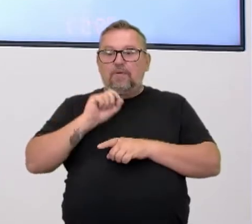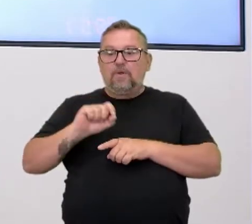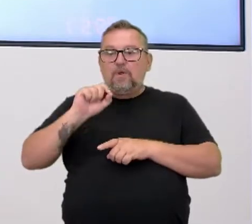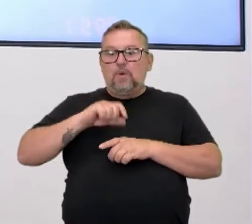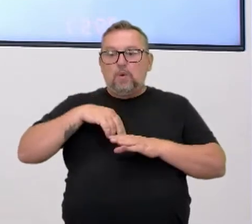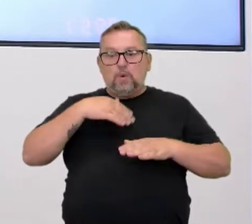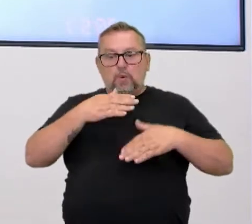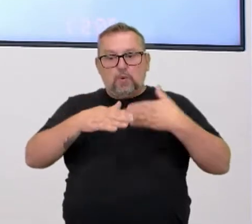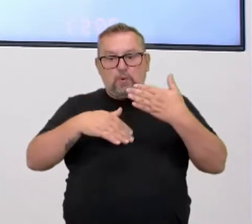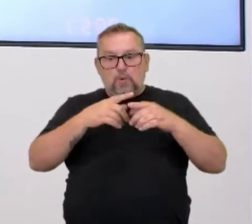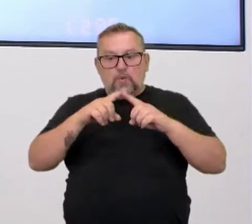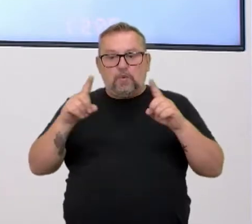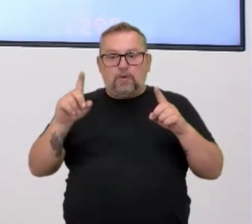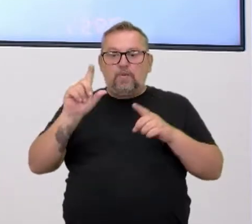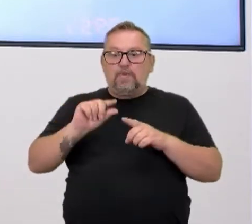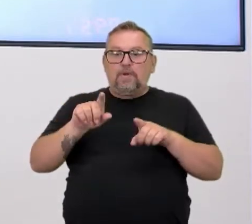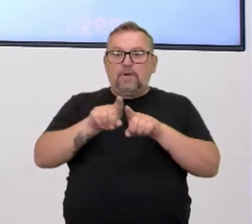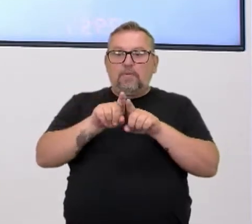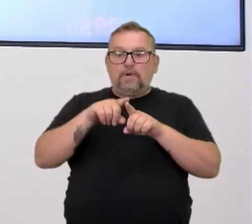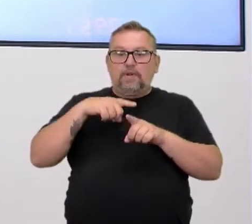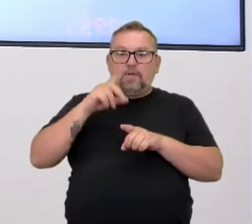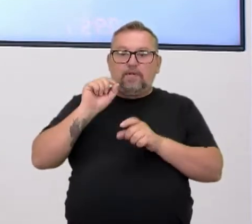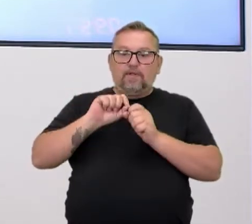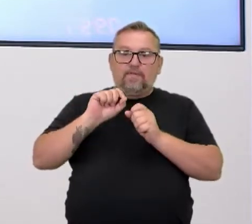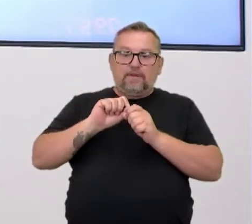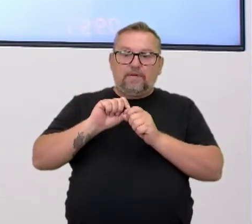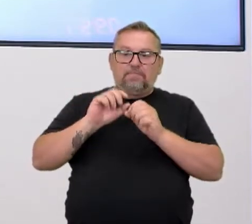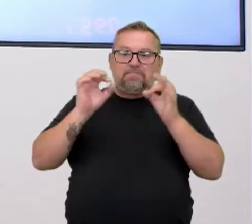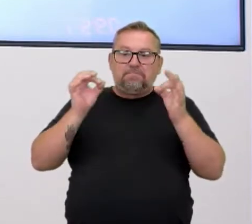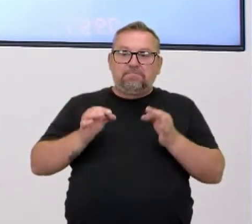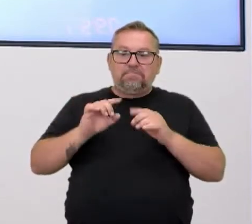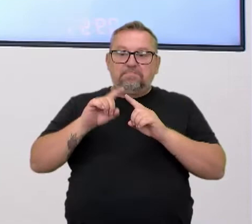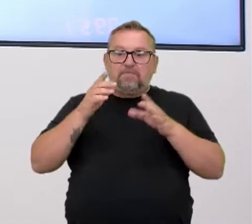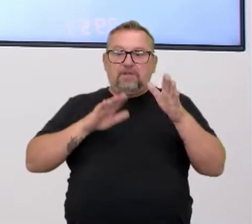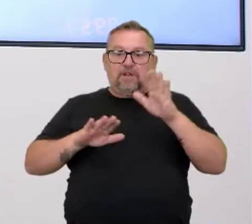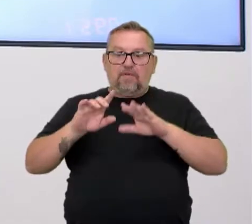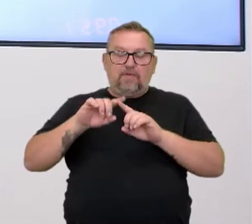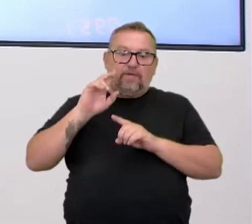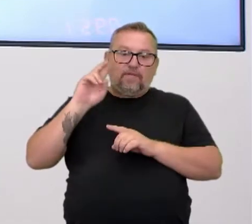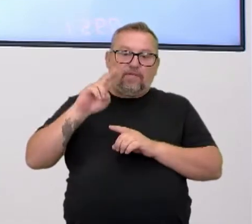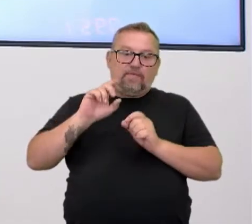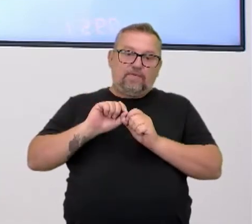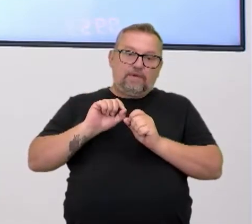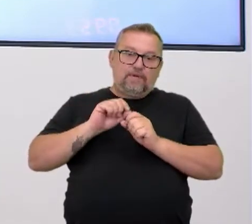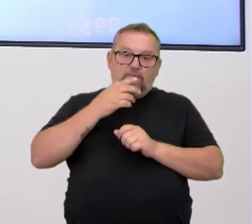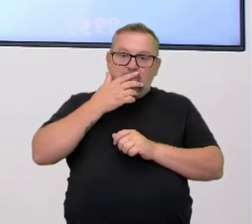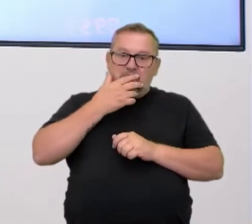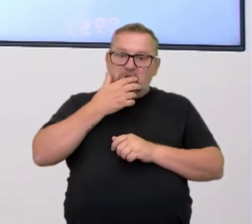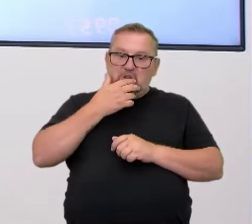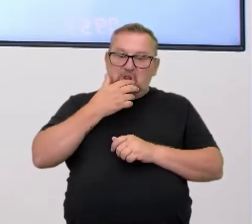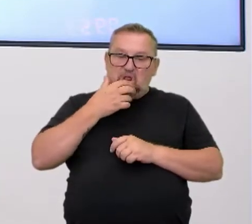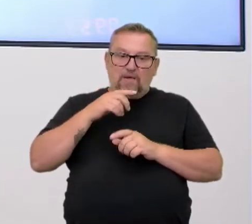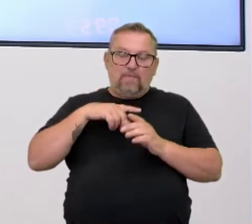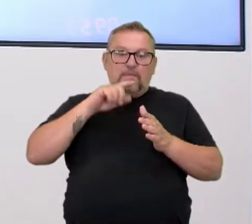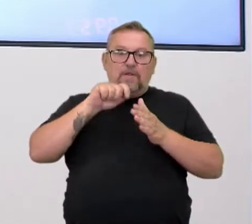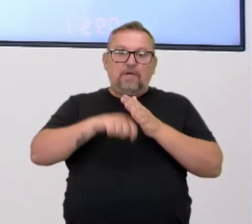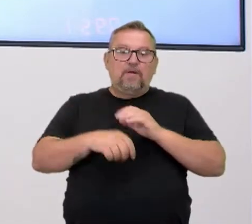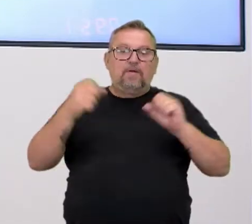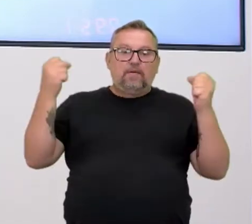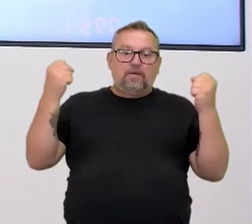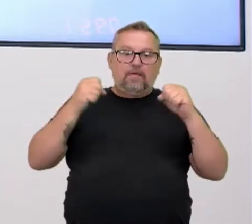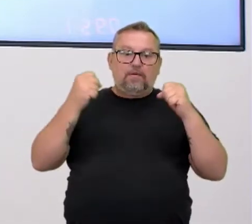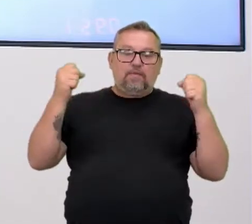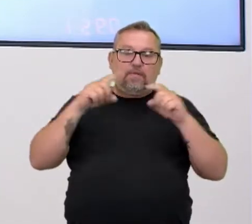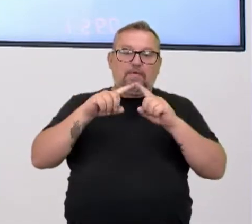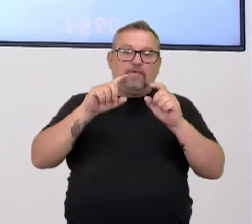longo prazo e a curto prazo. Se eu quiser ficar saradão, talvez seja a curto prazo, eu me matriculo numa academia. Se eu